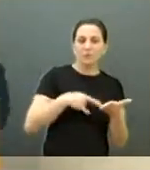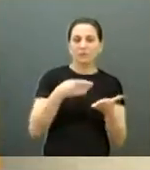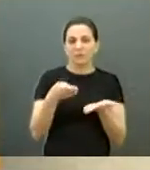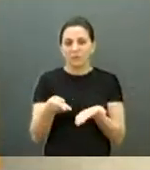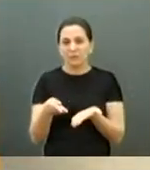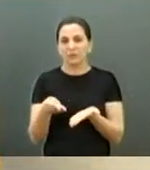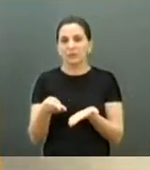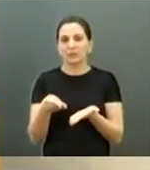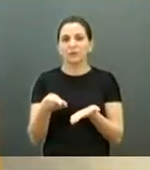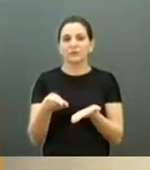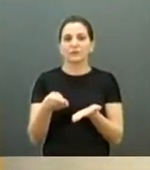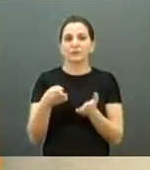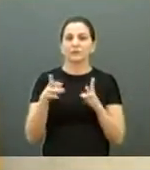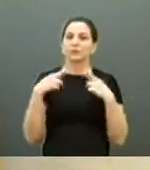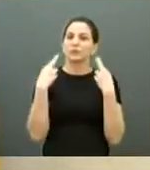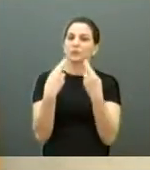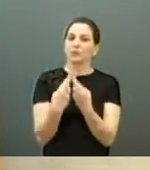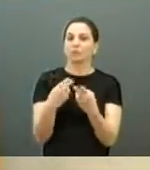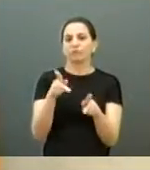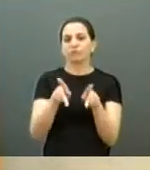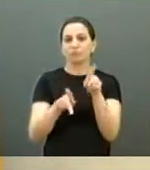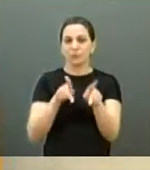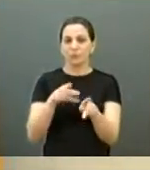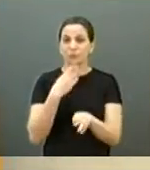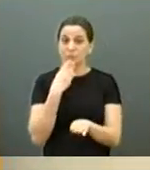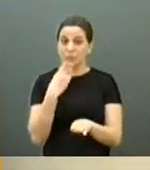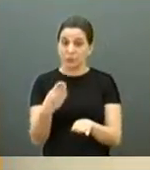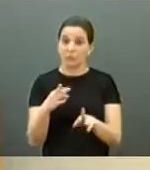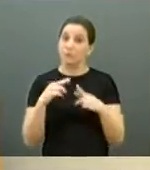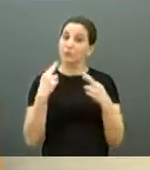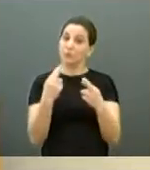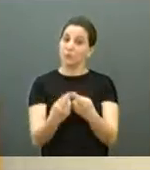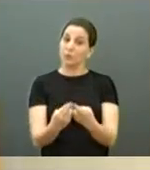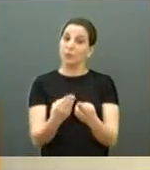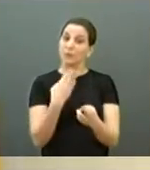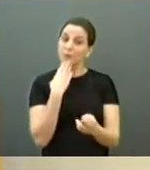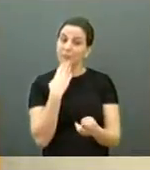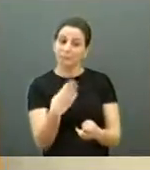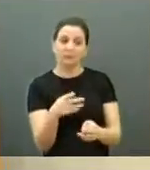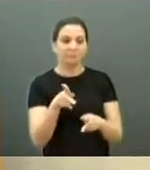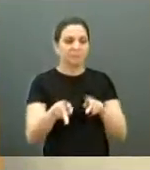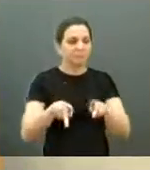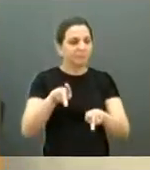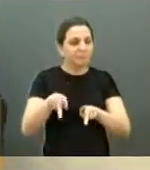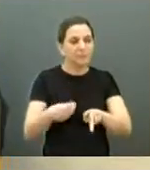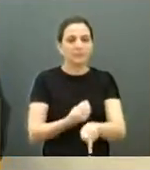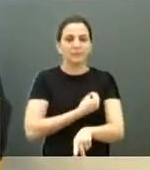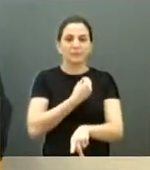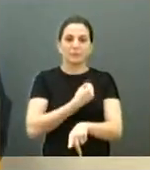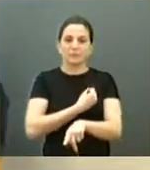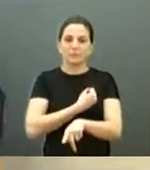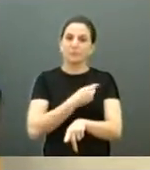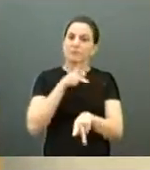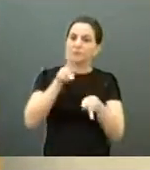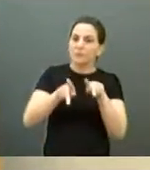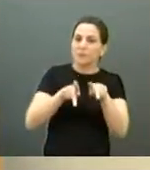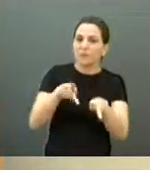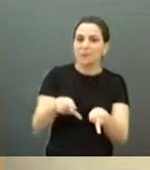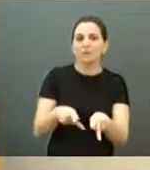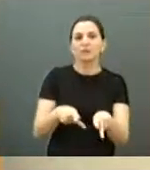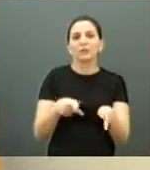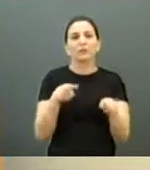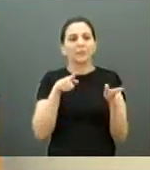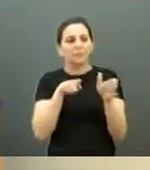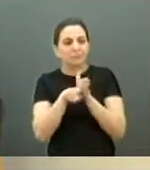de uma audiência pública inclusive vou solicitar uma audiência pública para que a população participe para que a população aqui façam